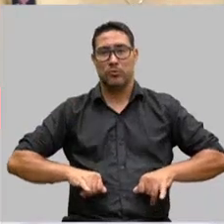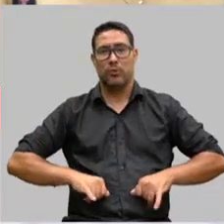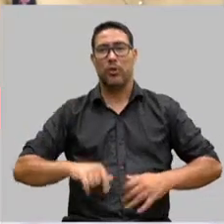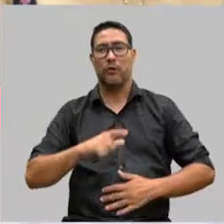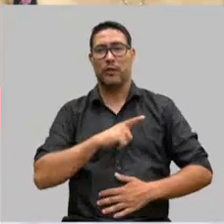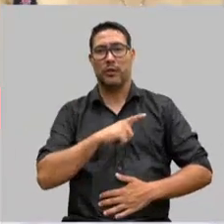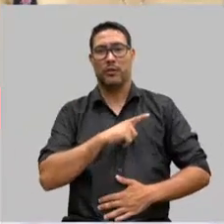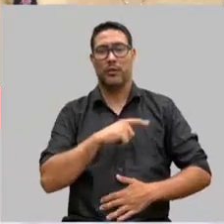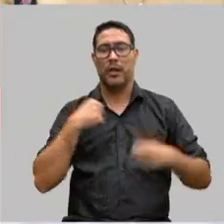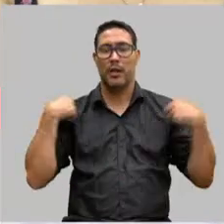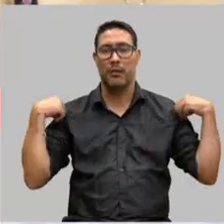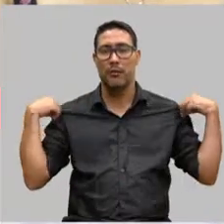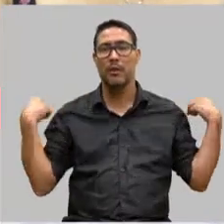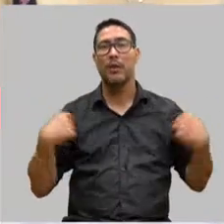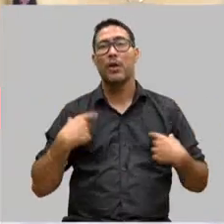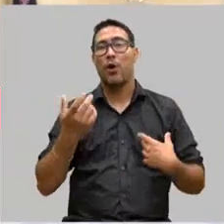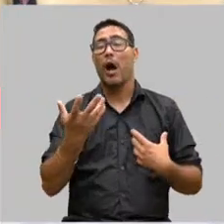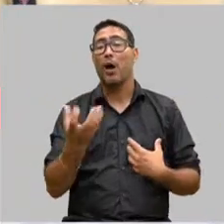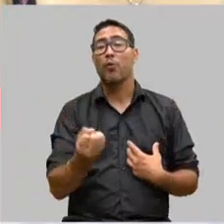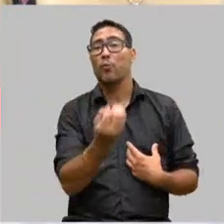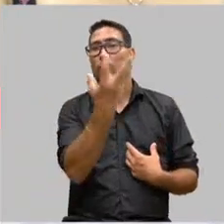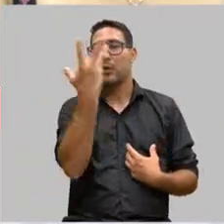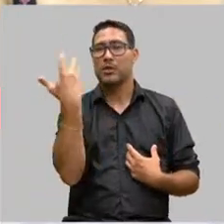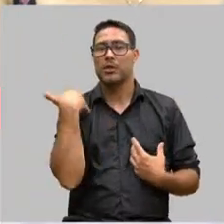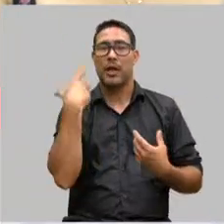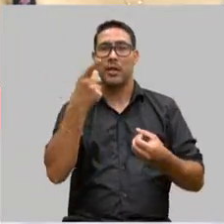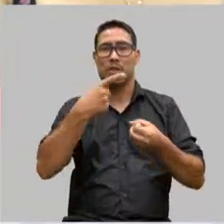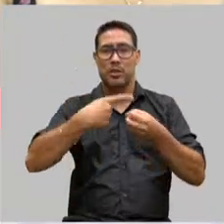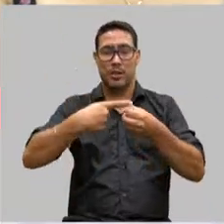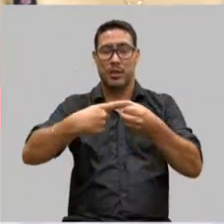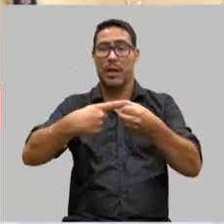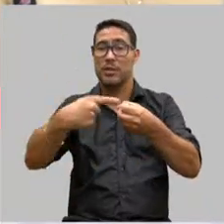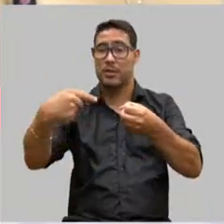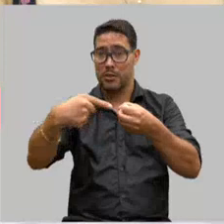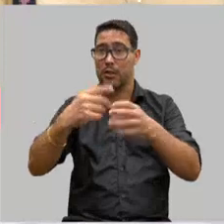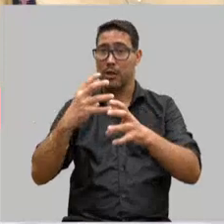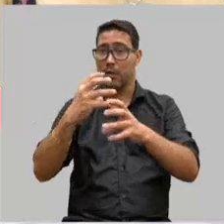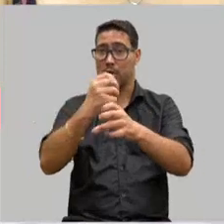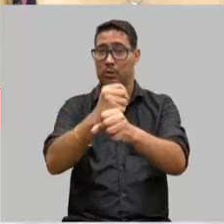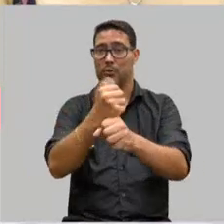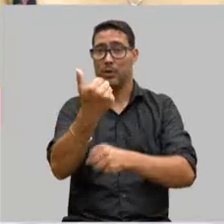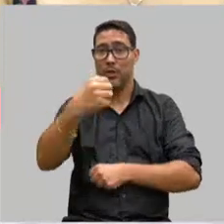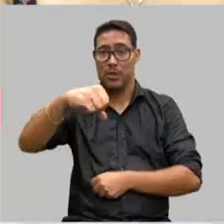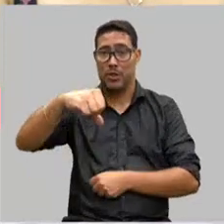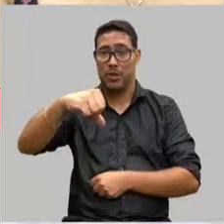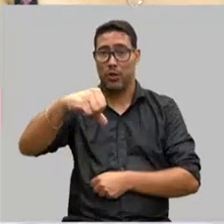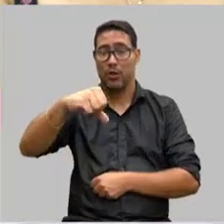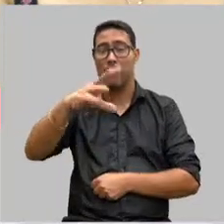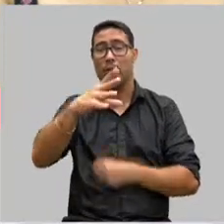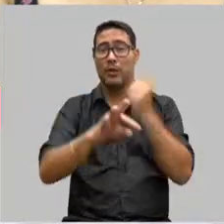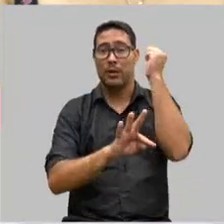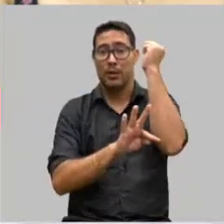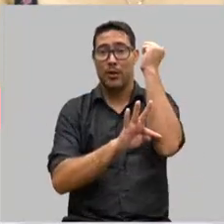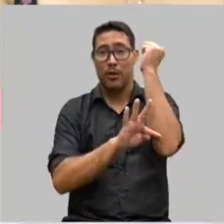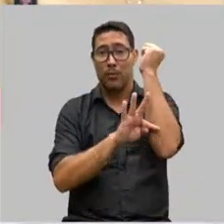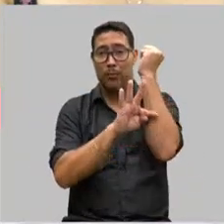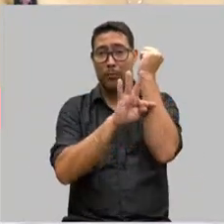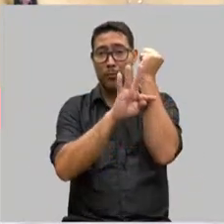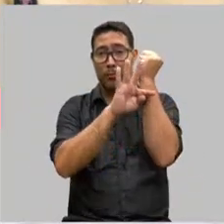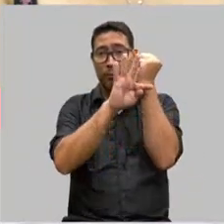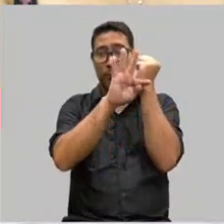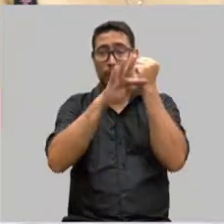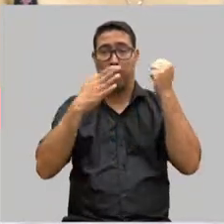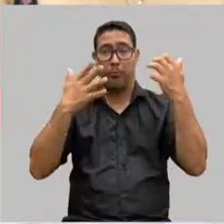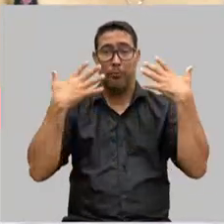o número de cidades que sofreram, 19 cidades que mais esquentaram no ano passado, sendo dessas